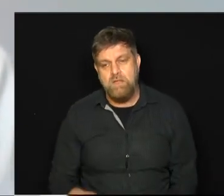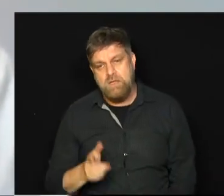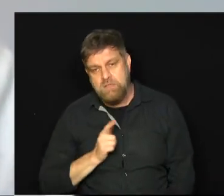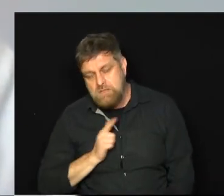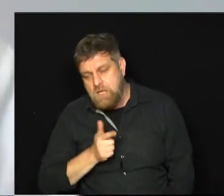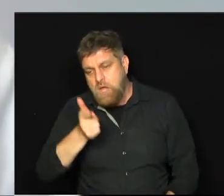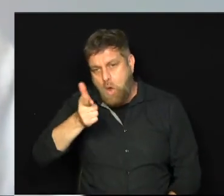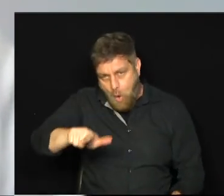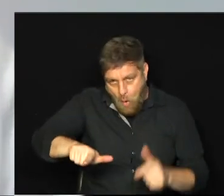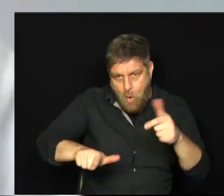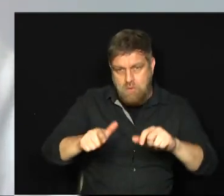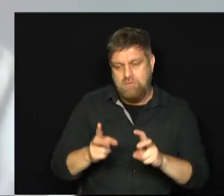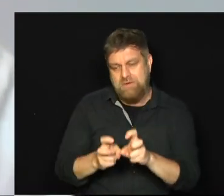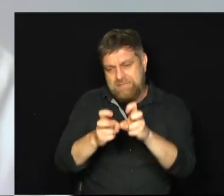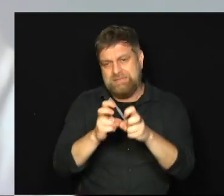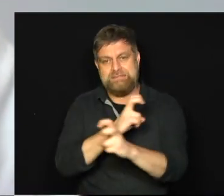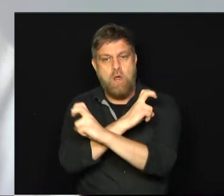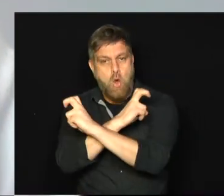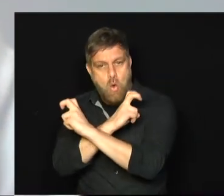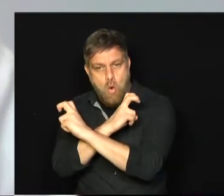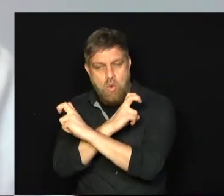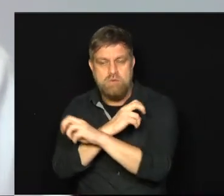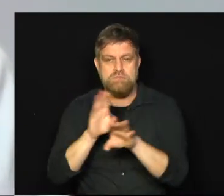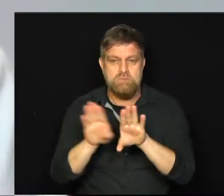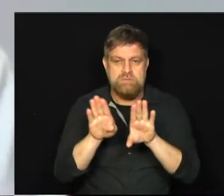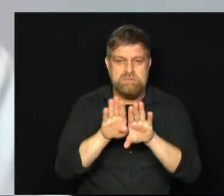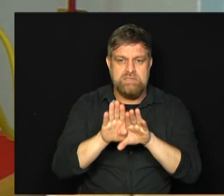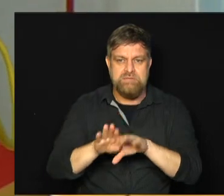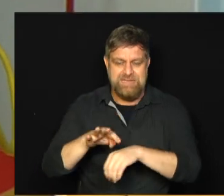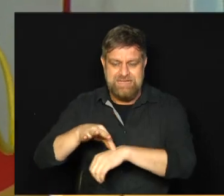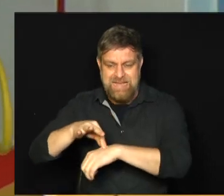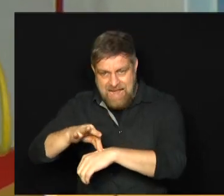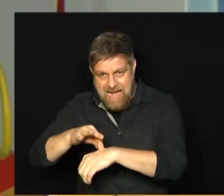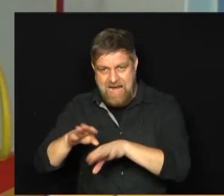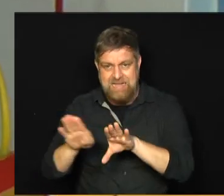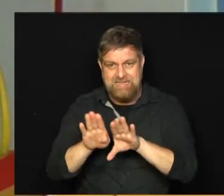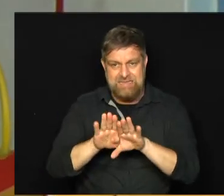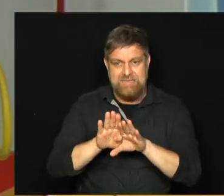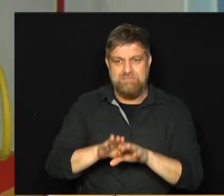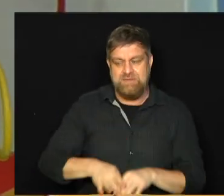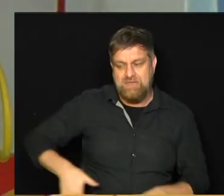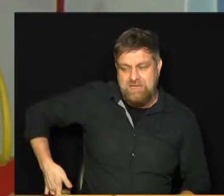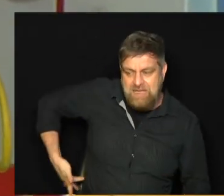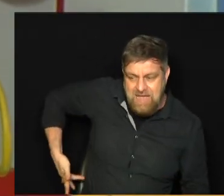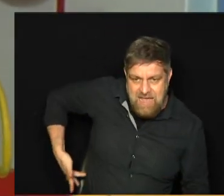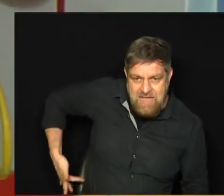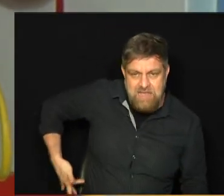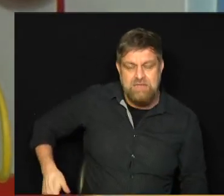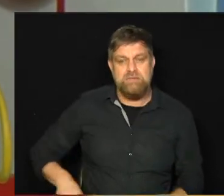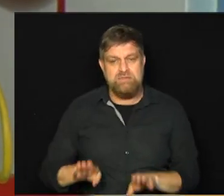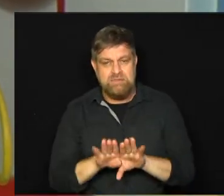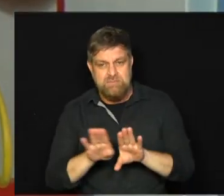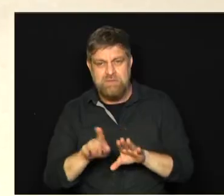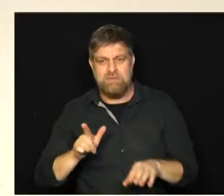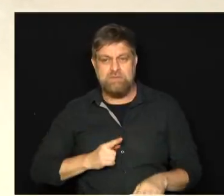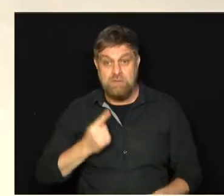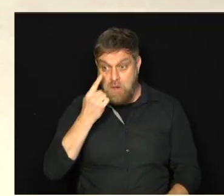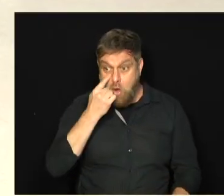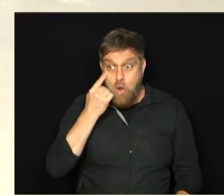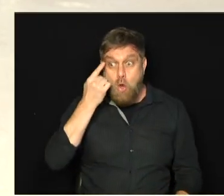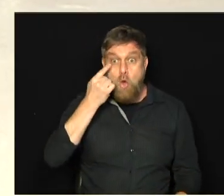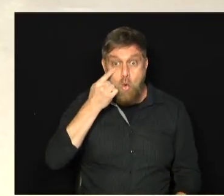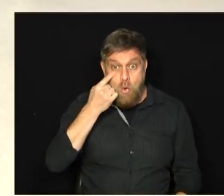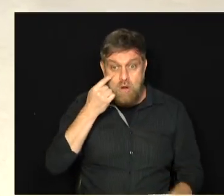Outros cânceres, câncer ósseo, câncer de músculo, câncer de rim, câncer de fígado, câncer no